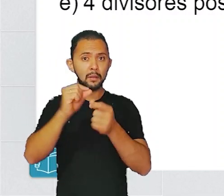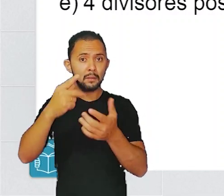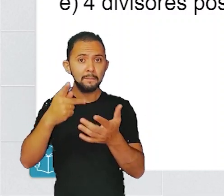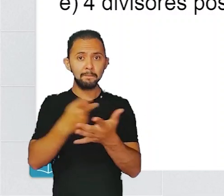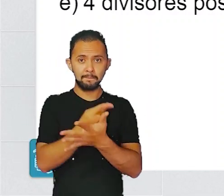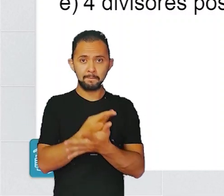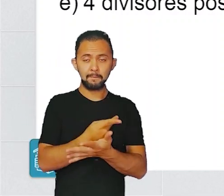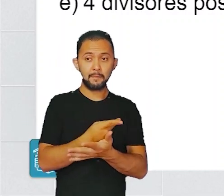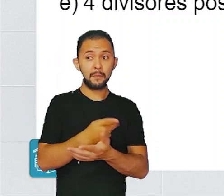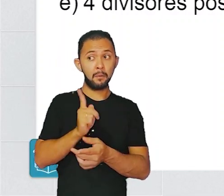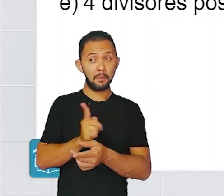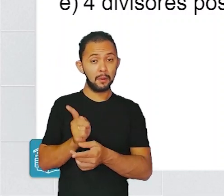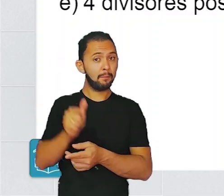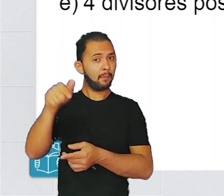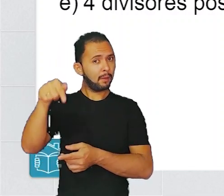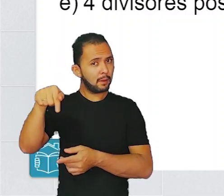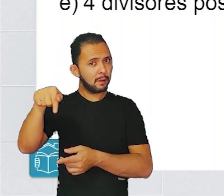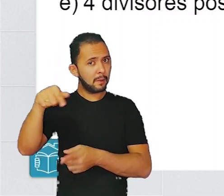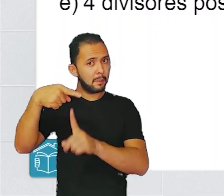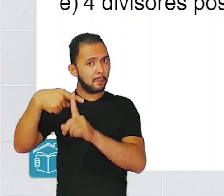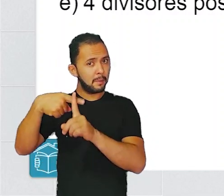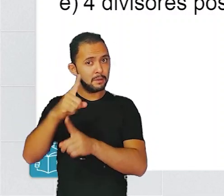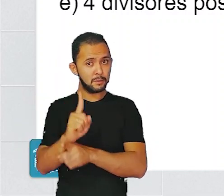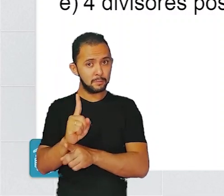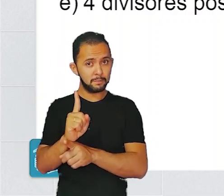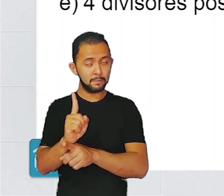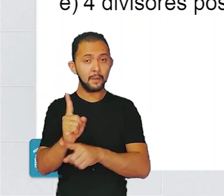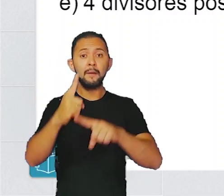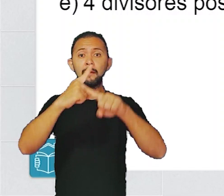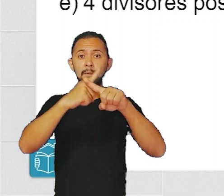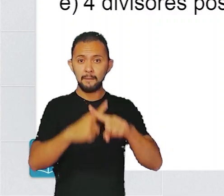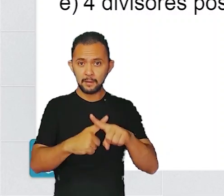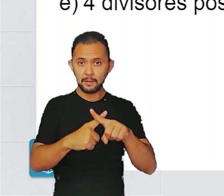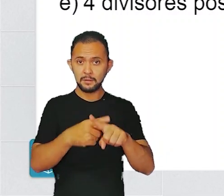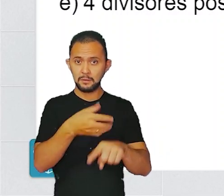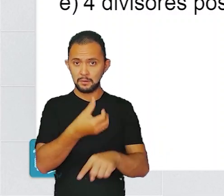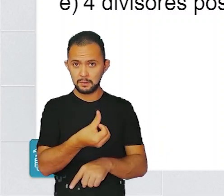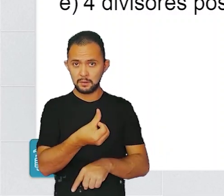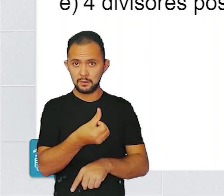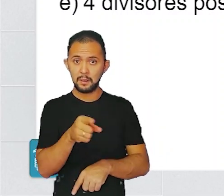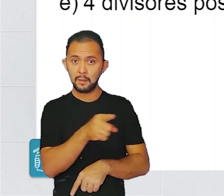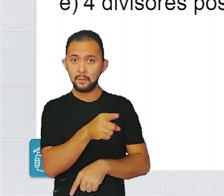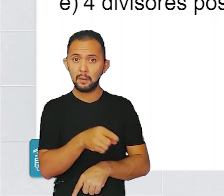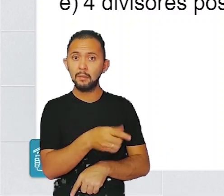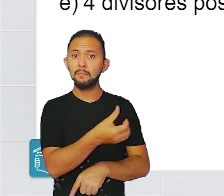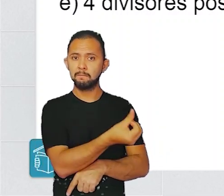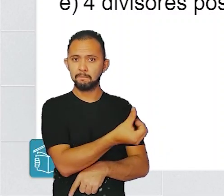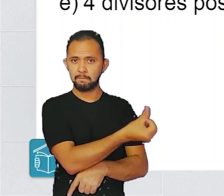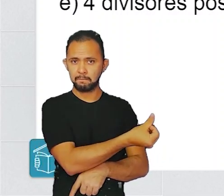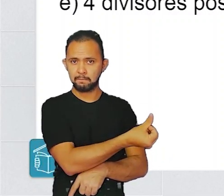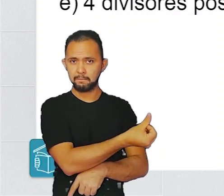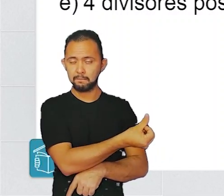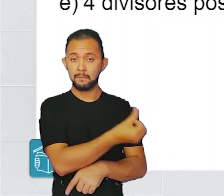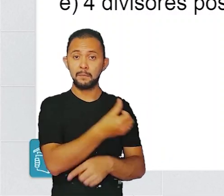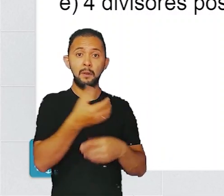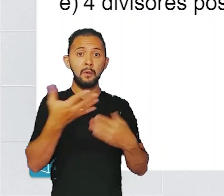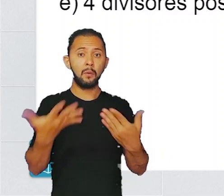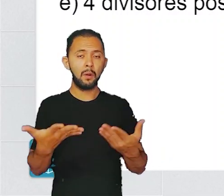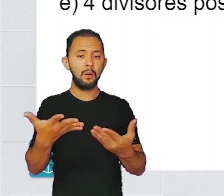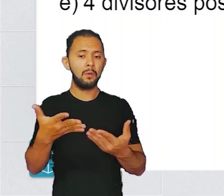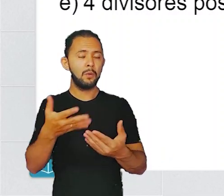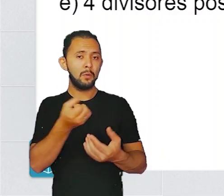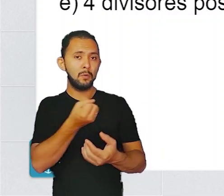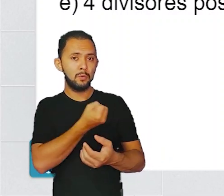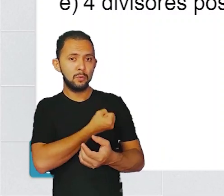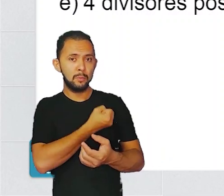que esse número vezes o 6 está dando igual a 66. Que número é que você multiplica